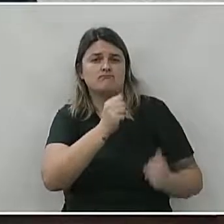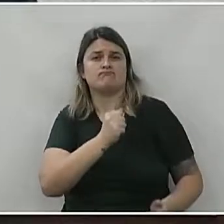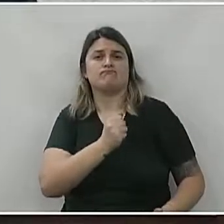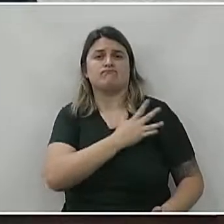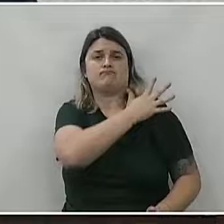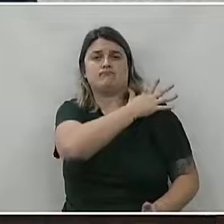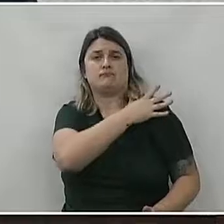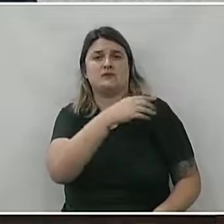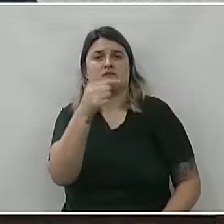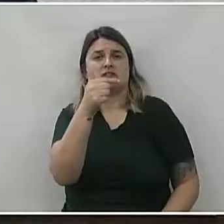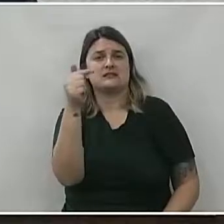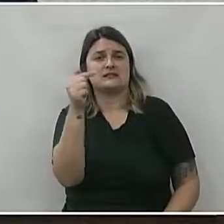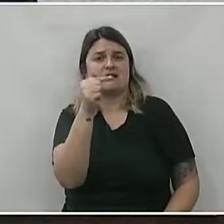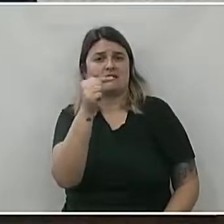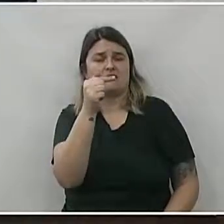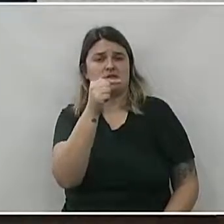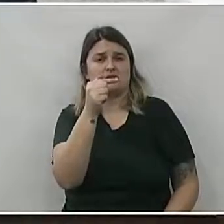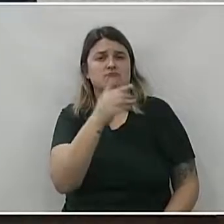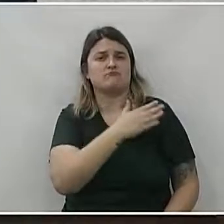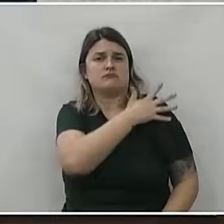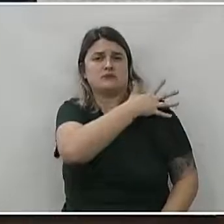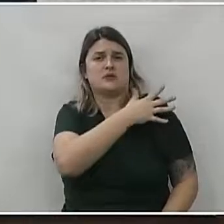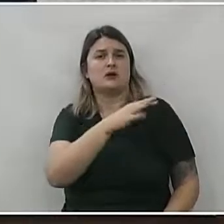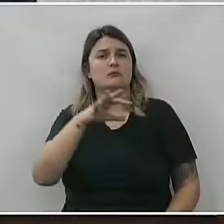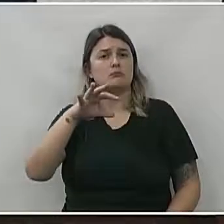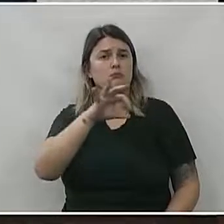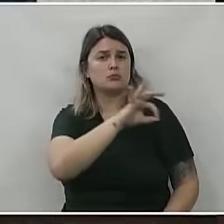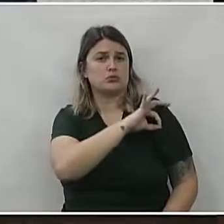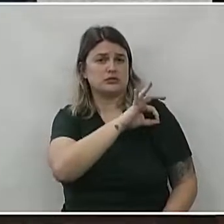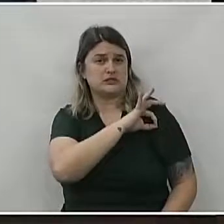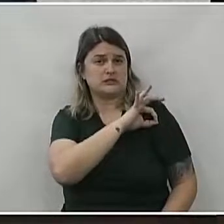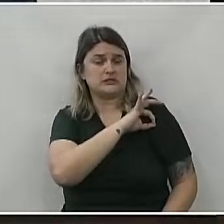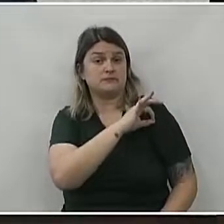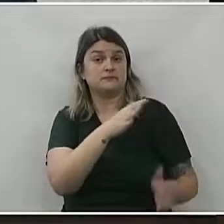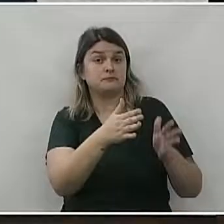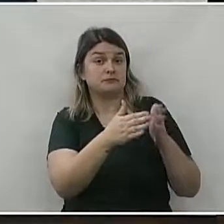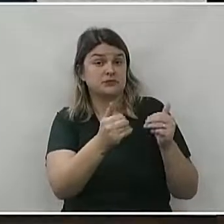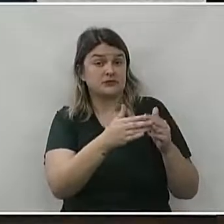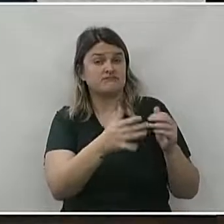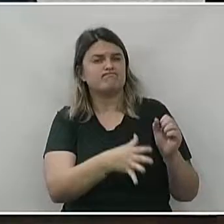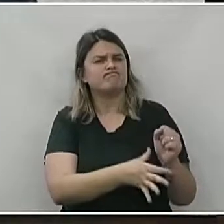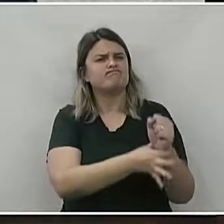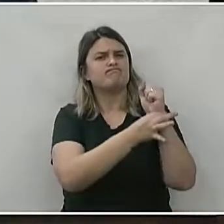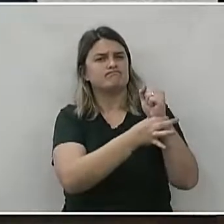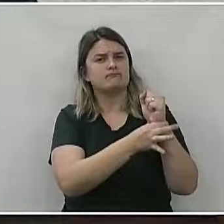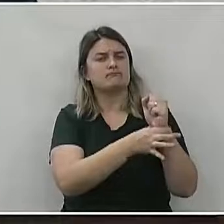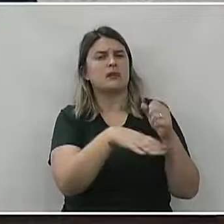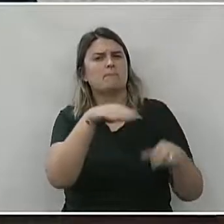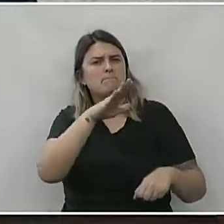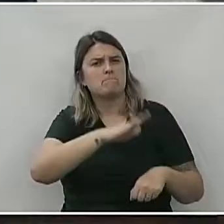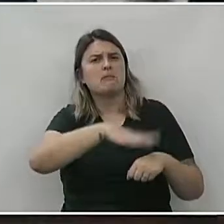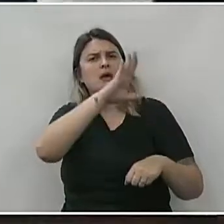do 27º Batalhão da Polícia Militar, solicitar reforço de